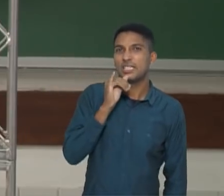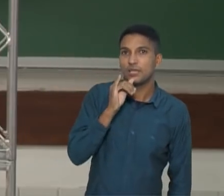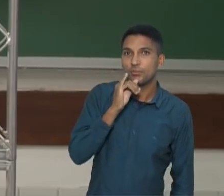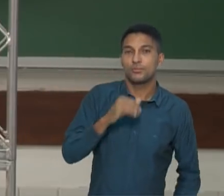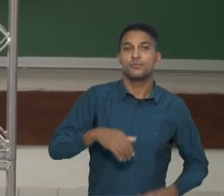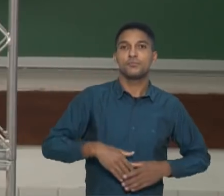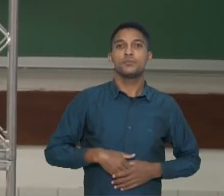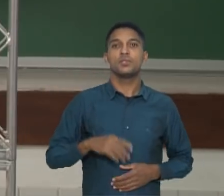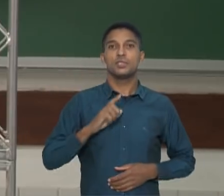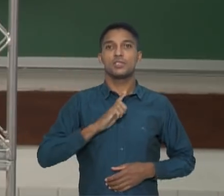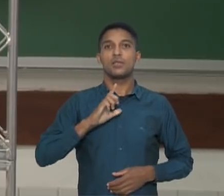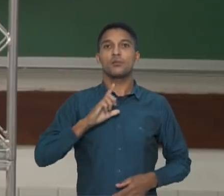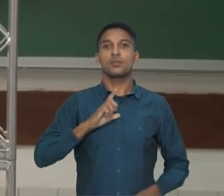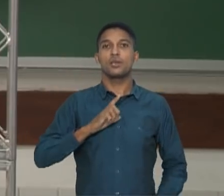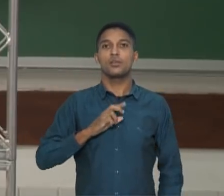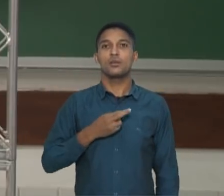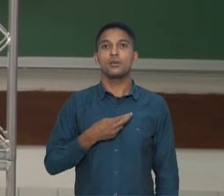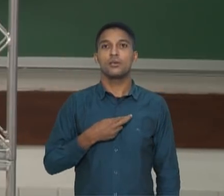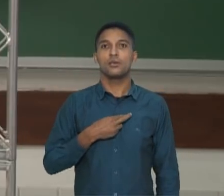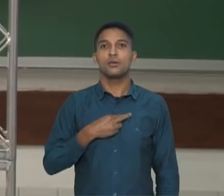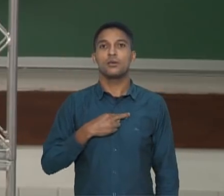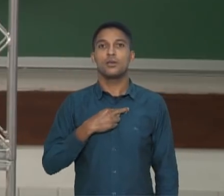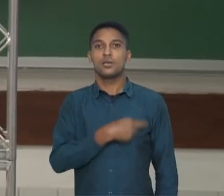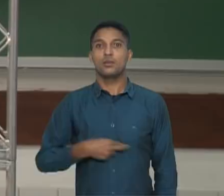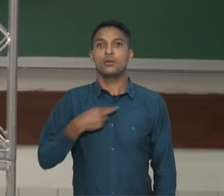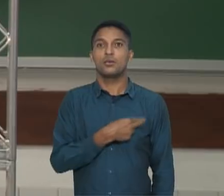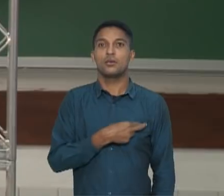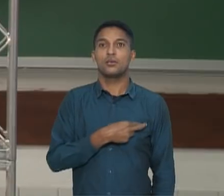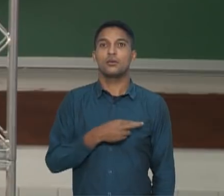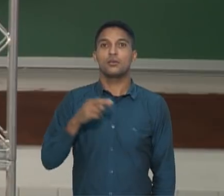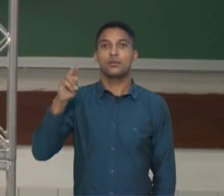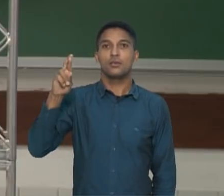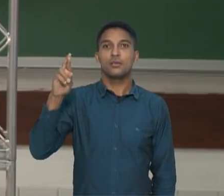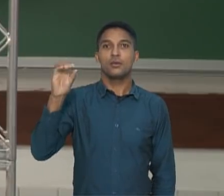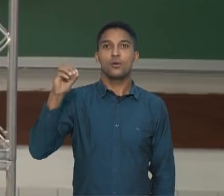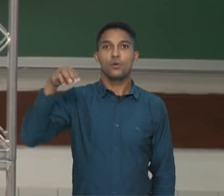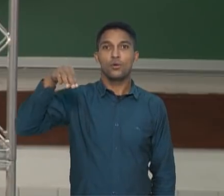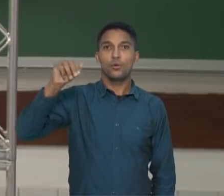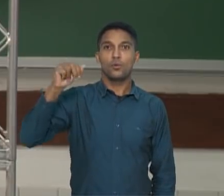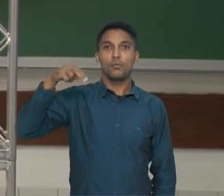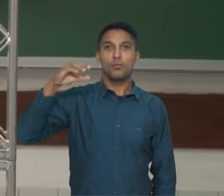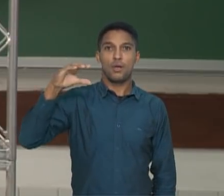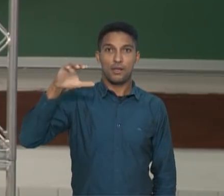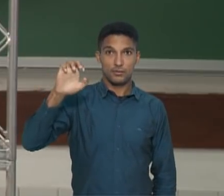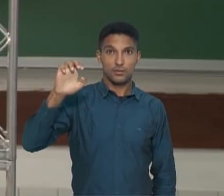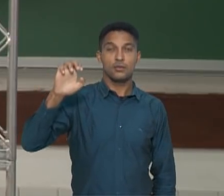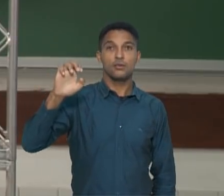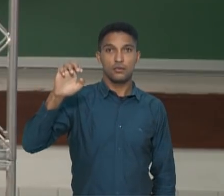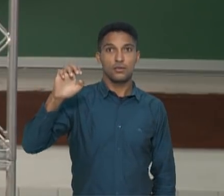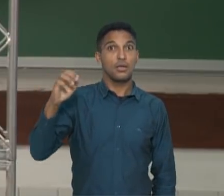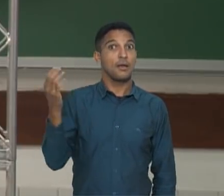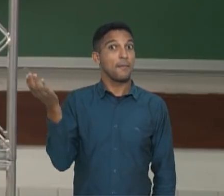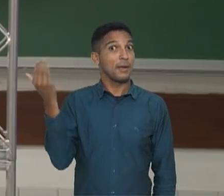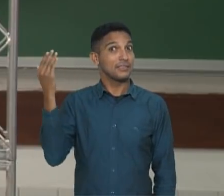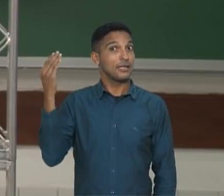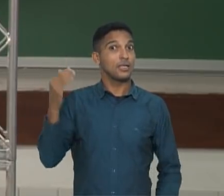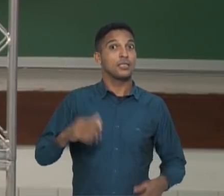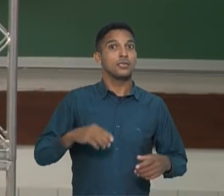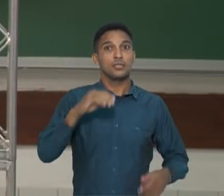do Jorge Amado, que foi produzido lá em 1930, e naquela época o Brasil e o mundo vivenciavam um contexto de